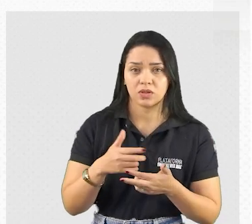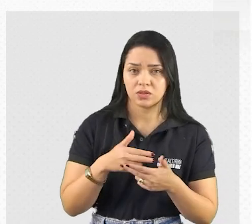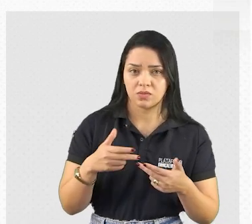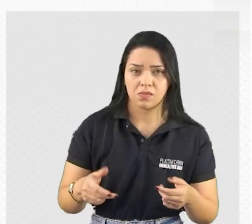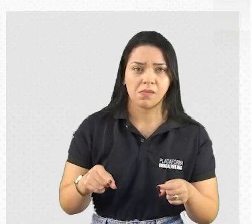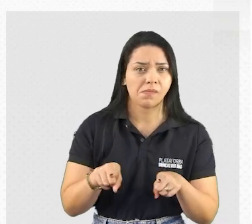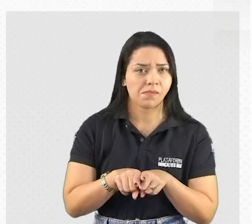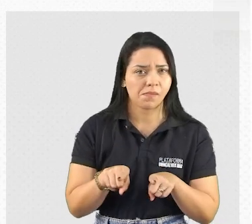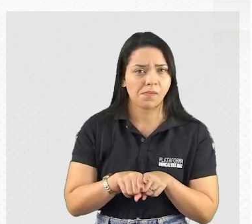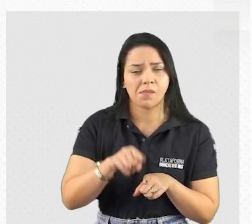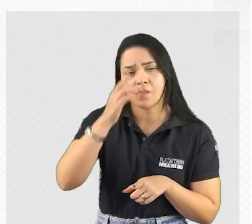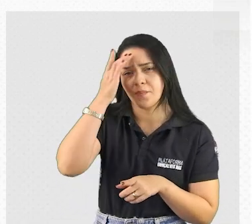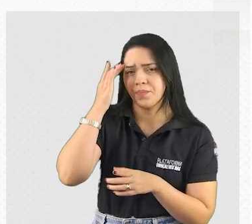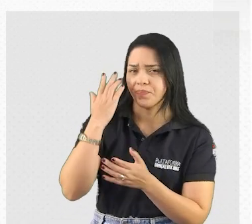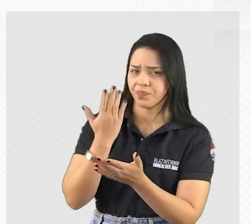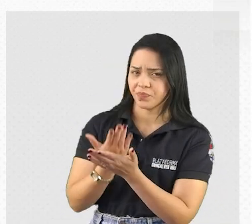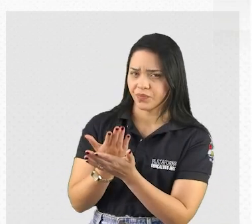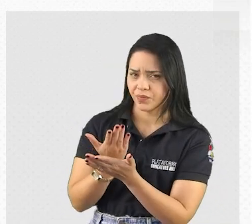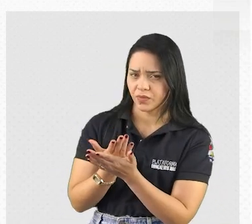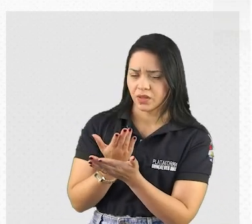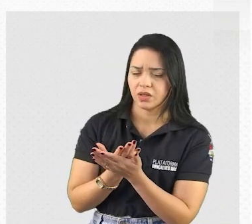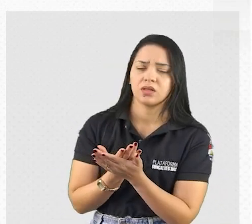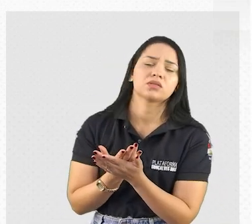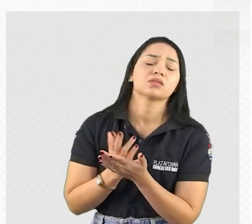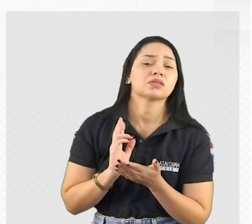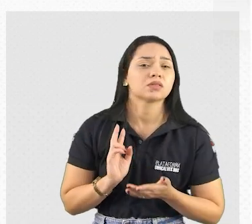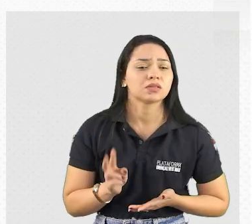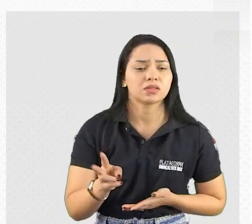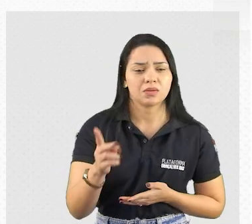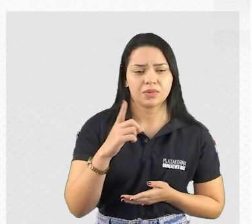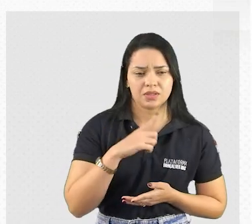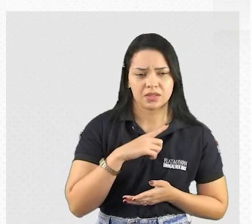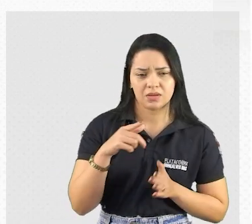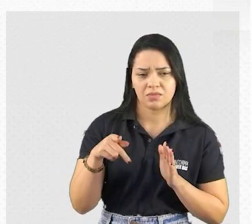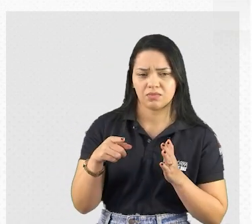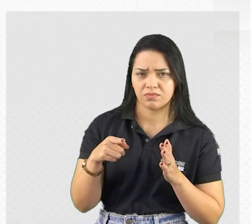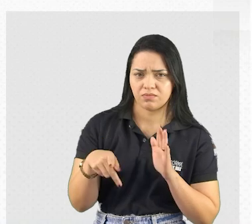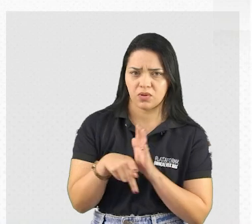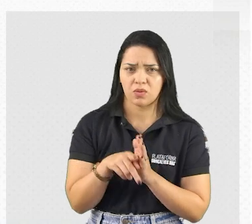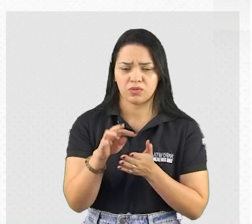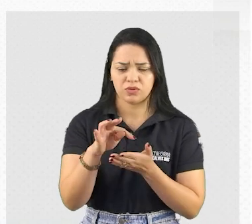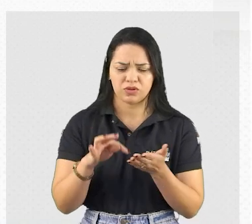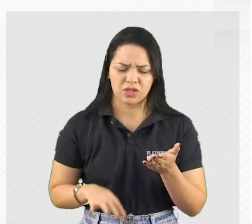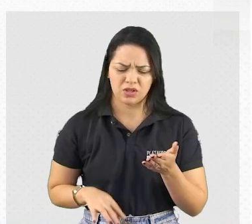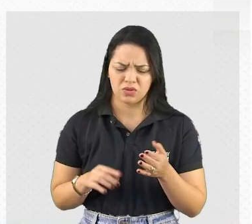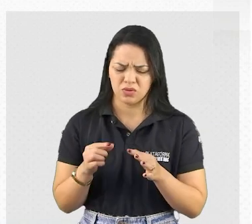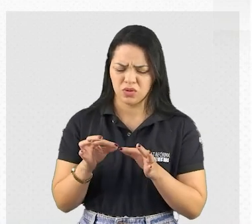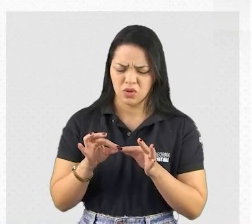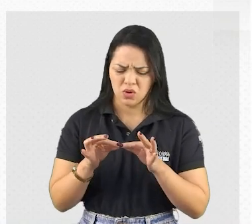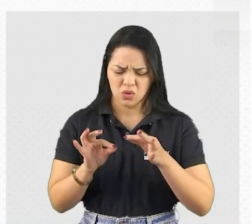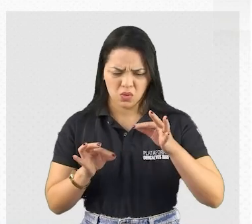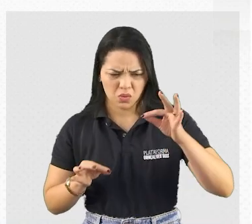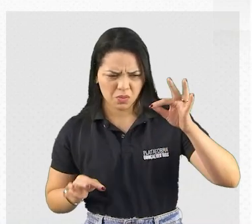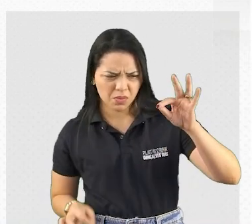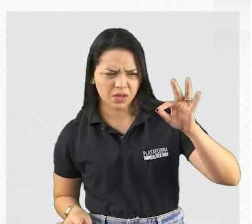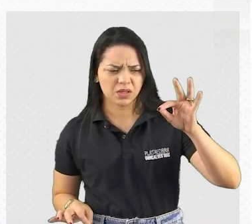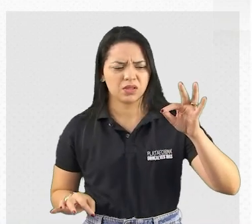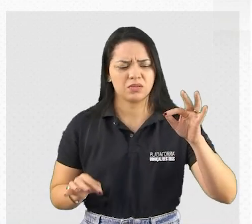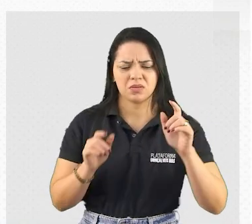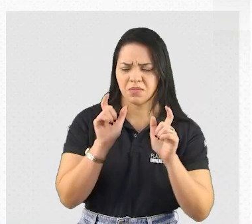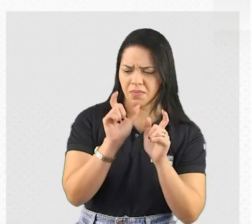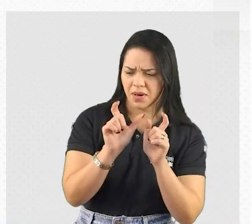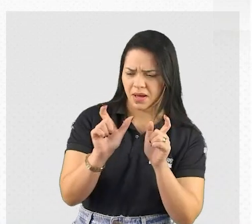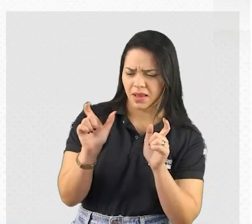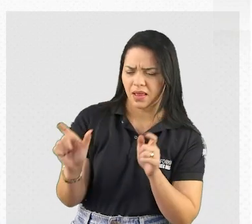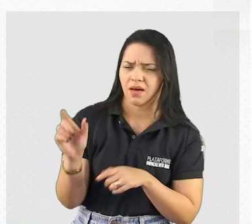geralmente os estudantes, as estudantes sempre trazem, que é a questão dos textos compridos nas provas, a questão de palavras